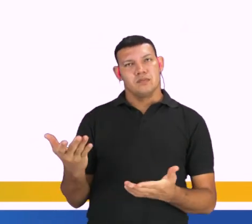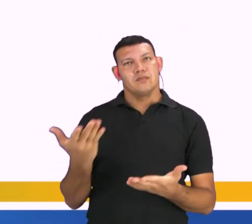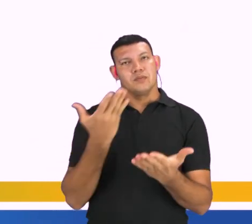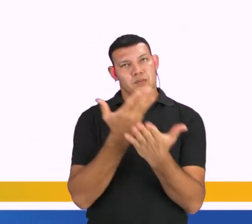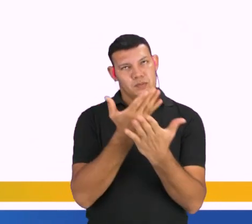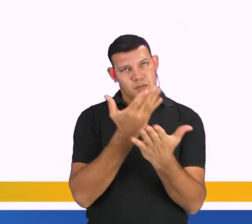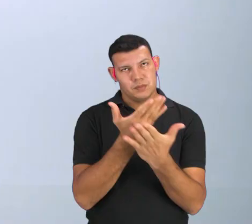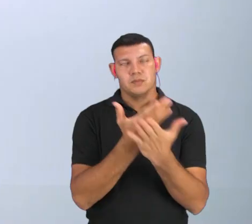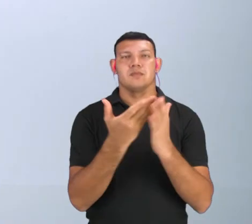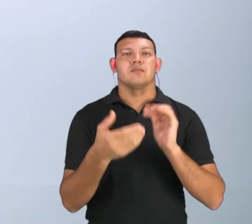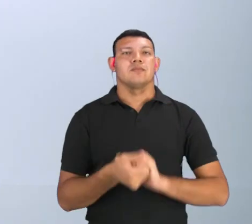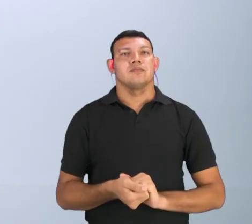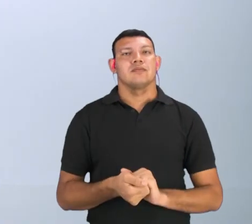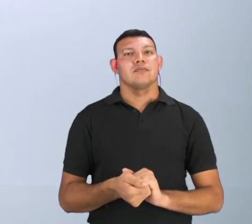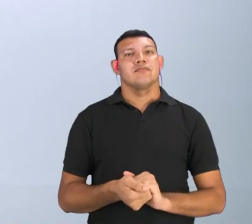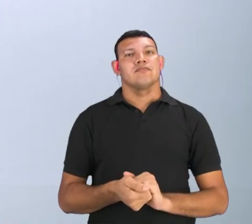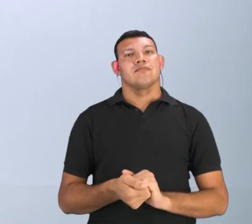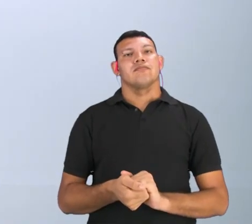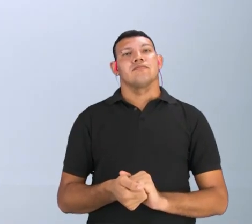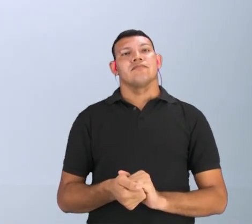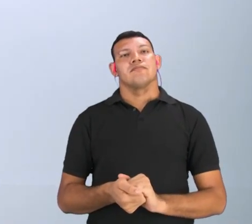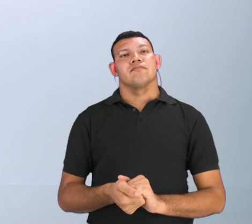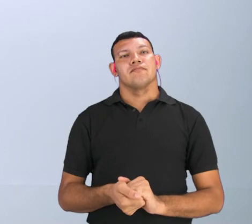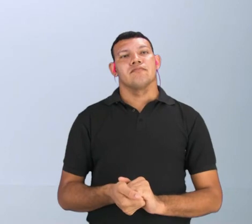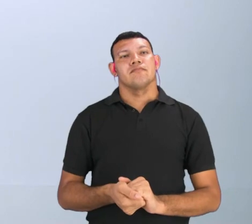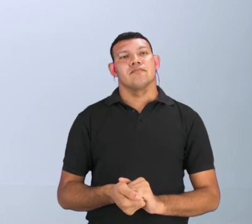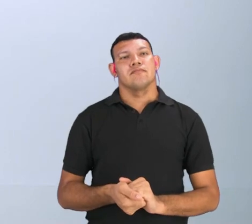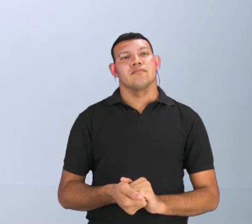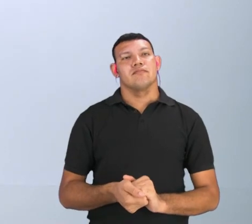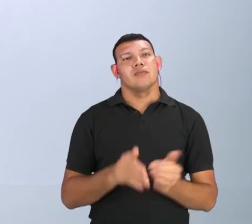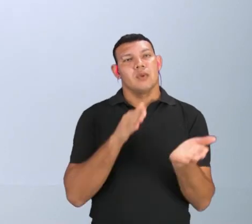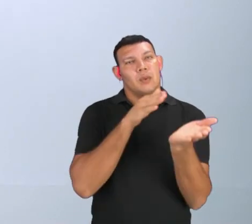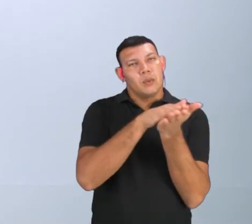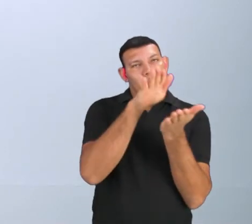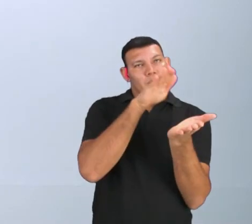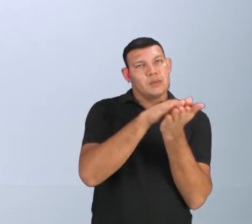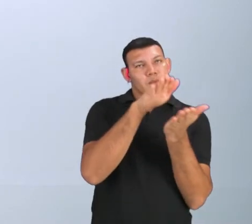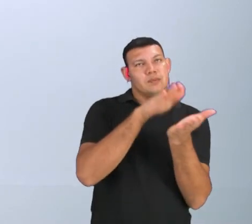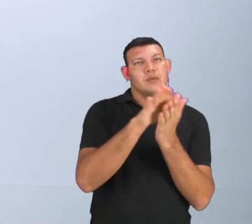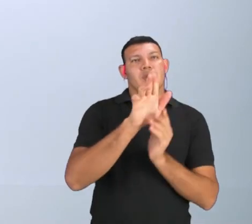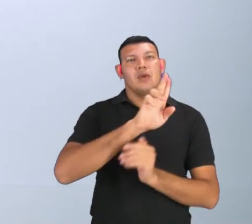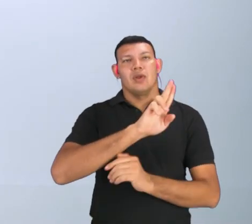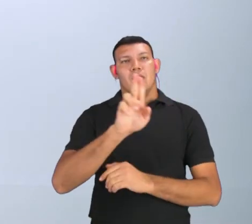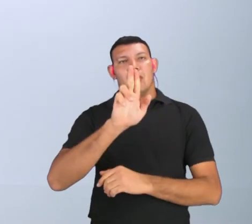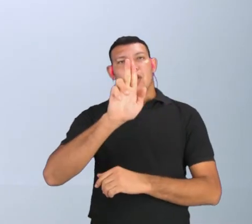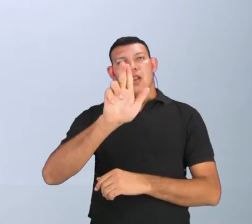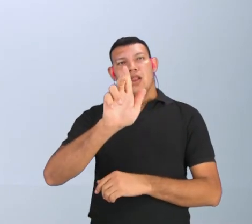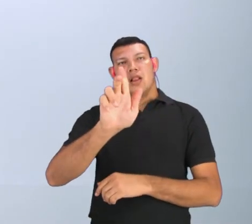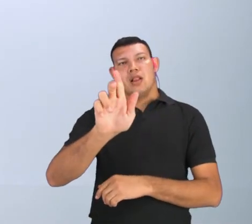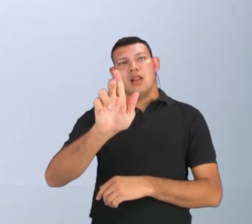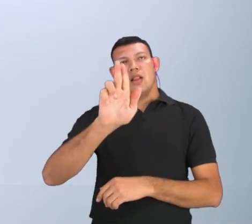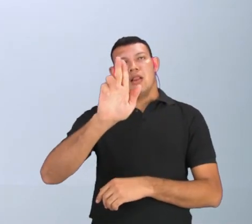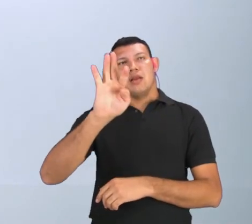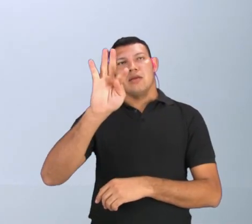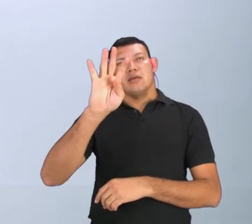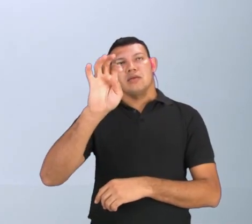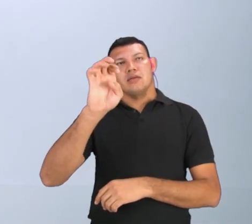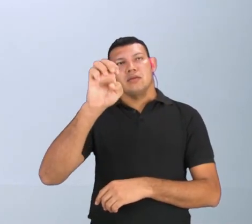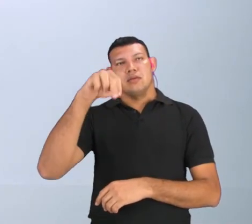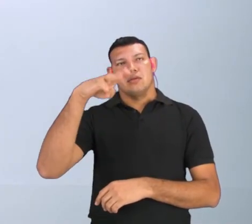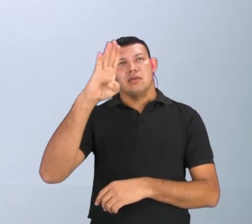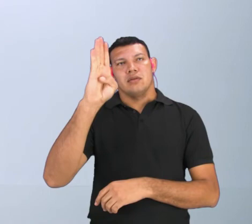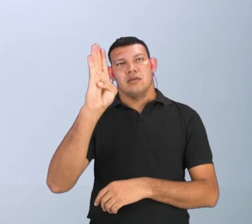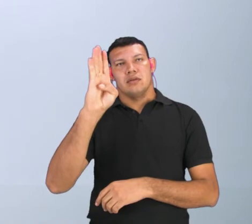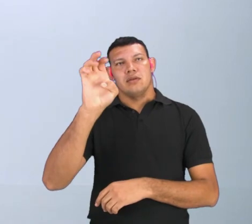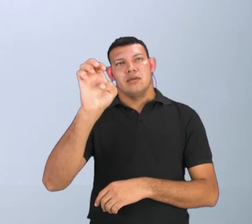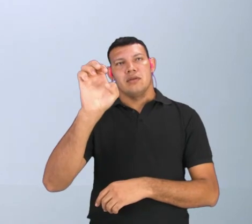partir da revolução da escrita trazida pela prensa móvel do Gutenberg. Então é isso,